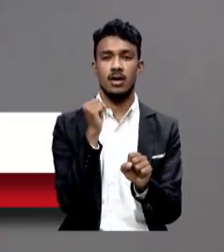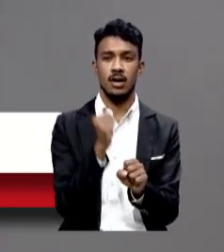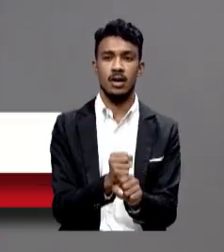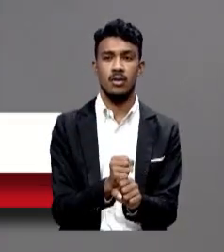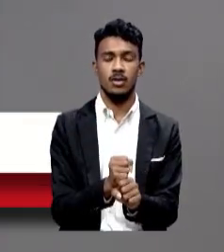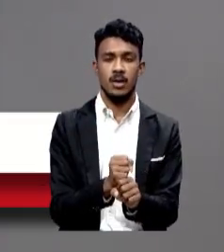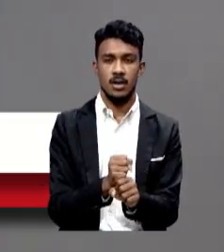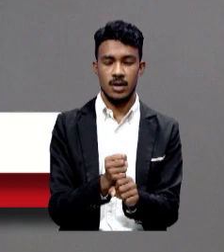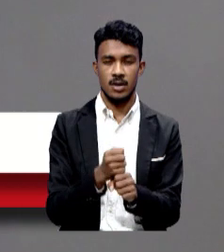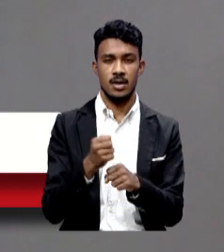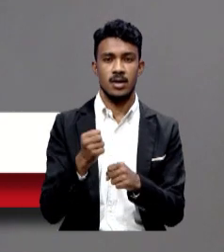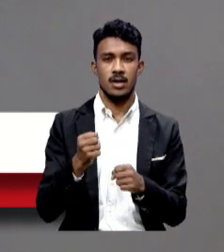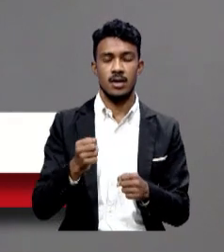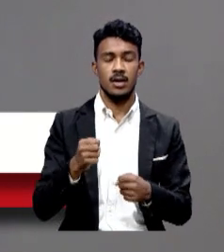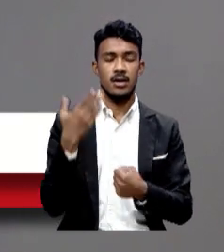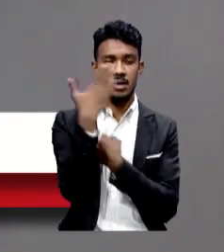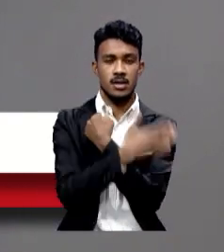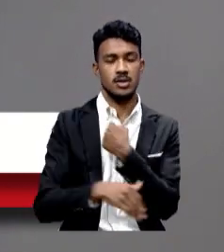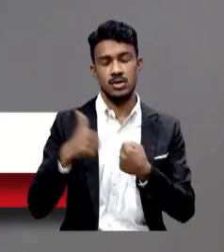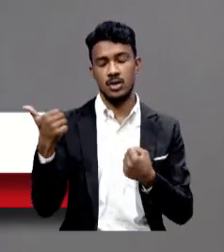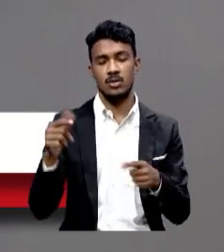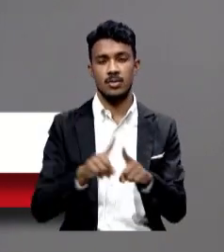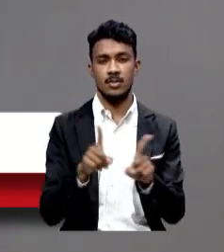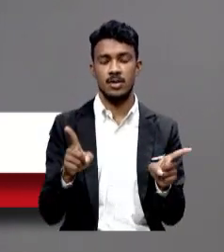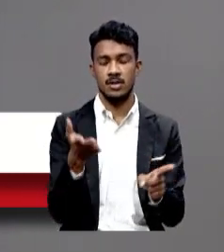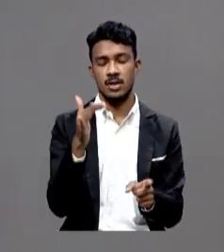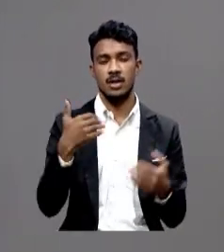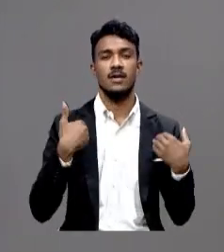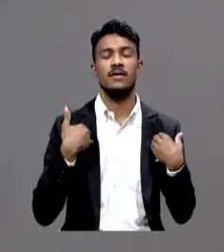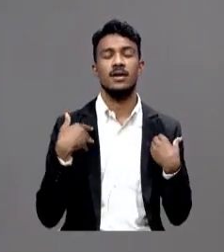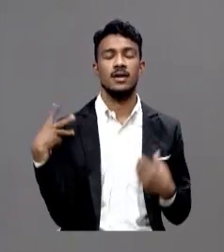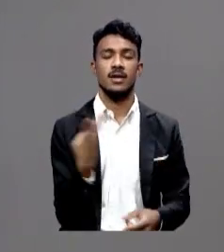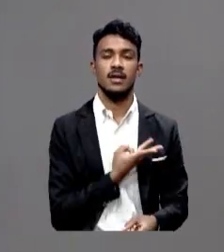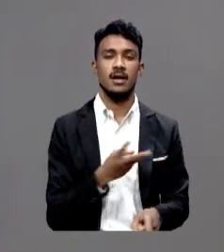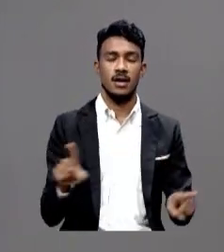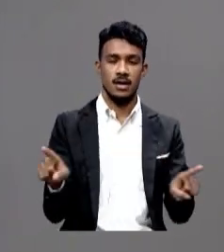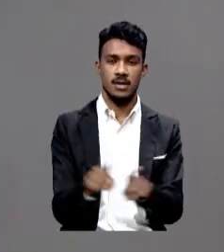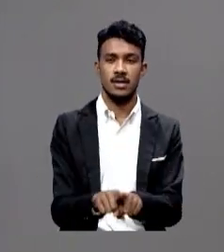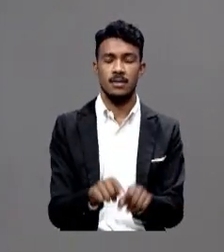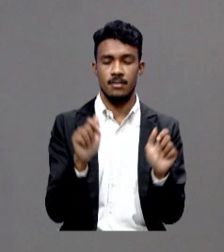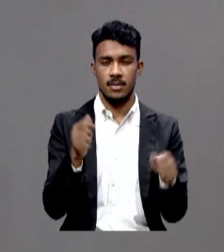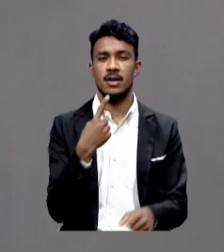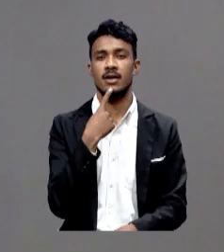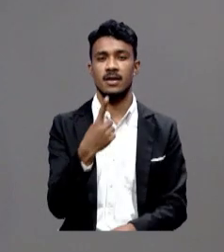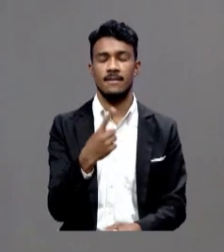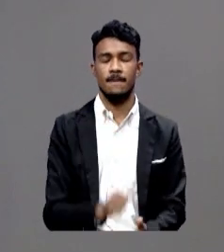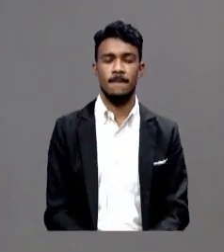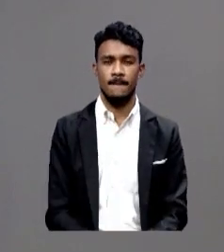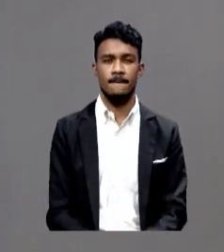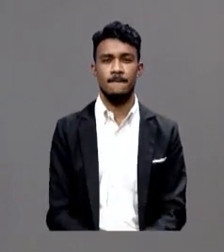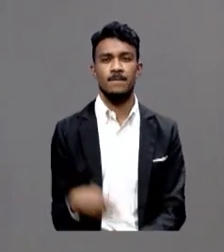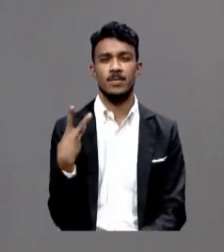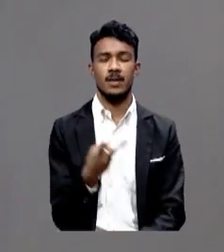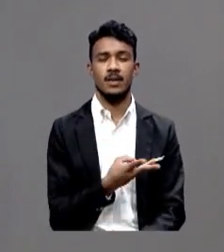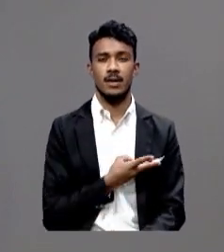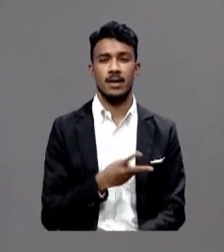liur mos terus enquanto tu enba itania san bela dia angkat agihan labela wanam fe huriba tapi itna